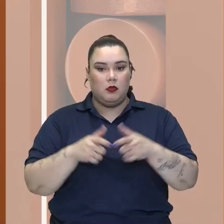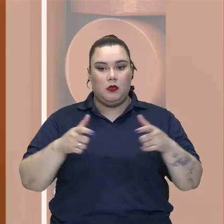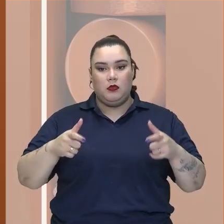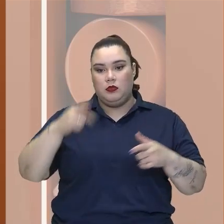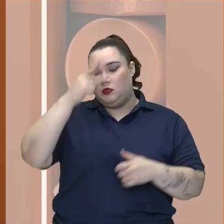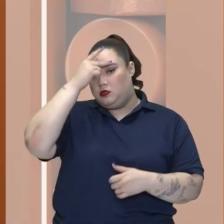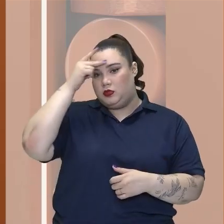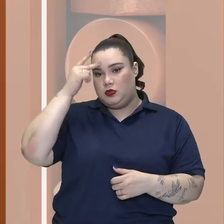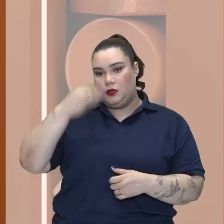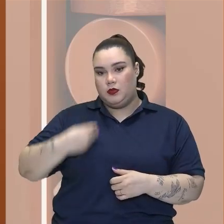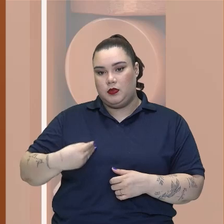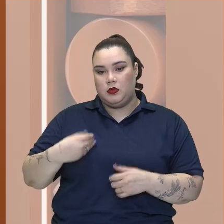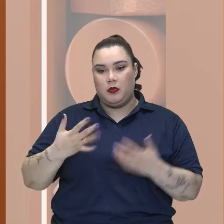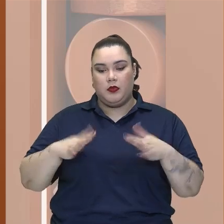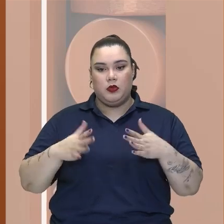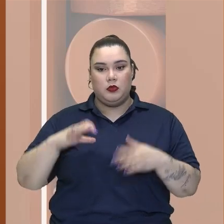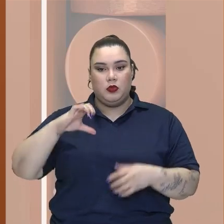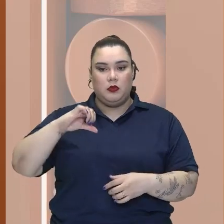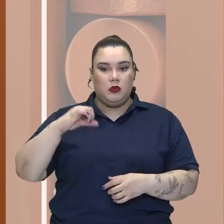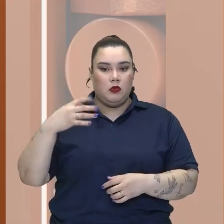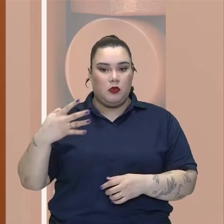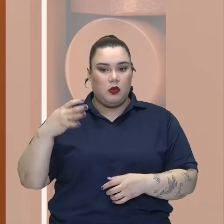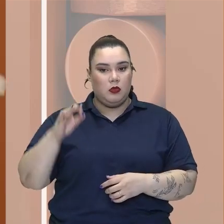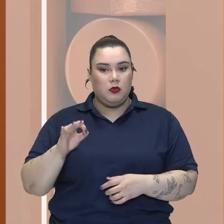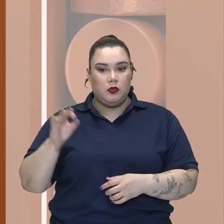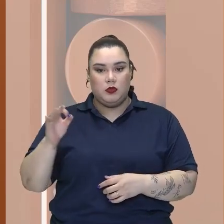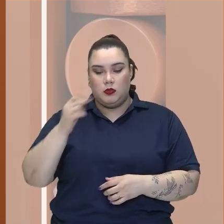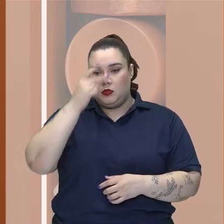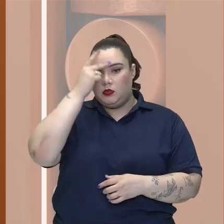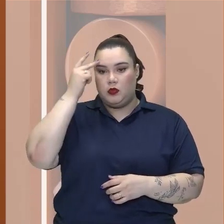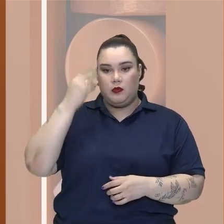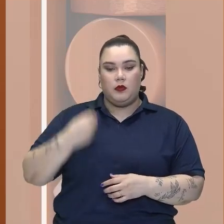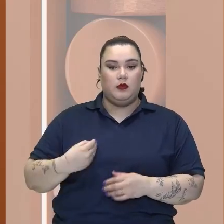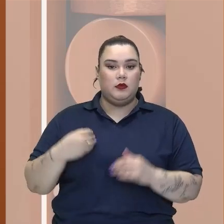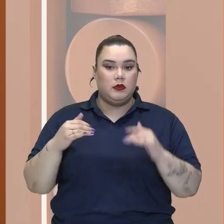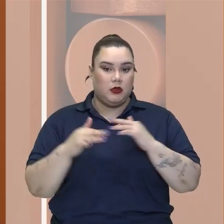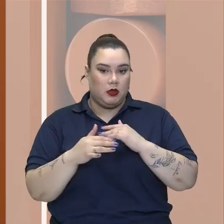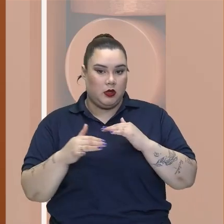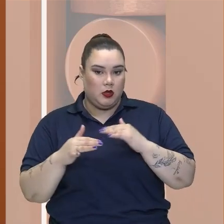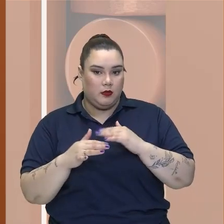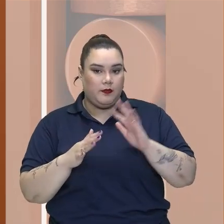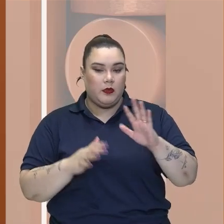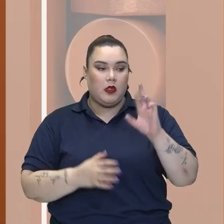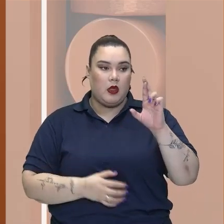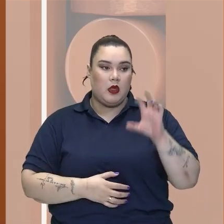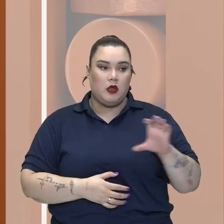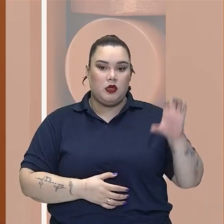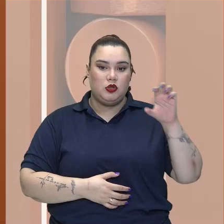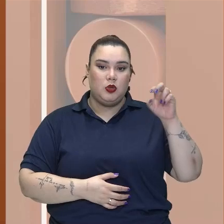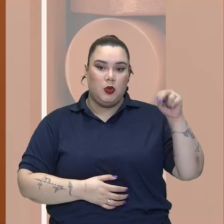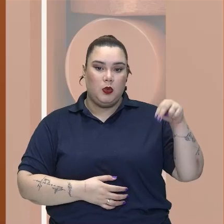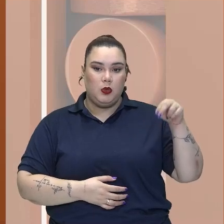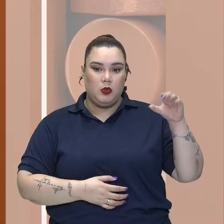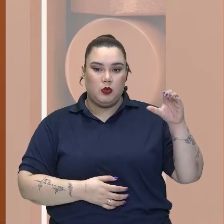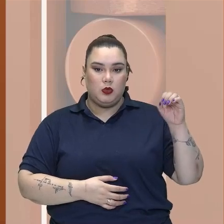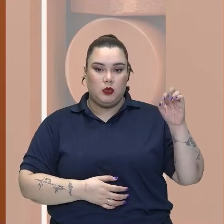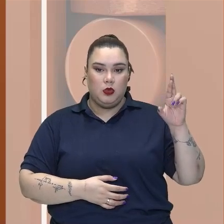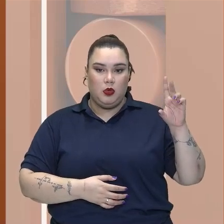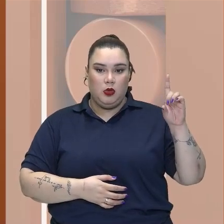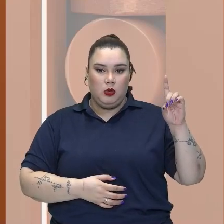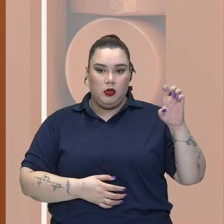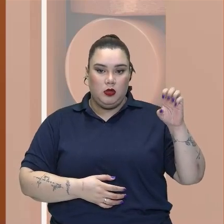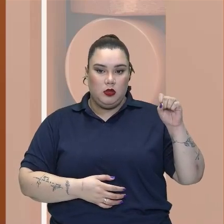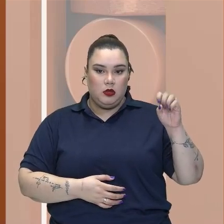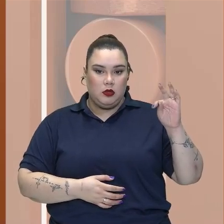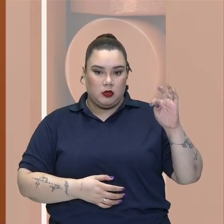em torno de 94%, e a região Nordeste é a região brasileira com